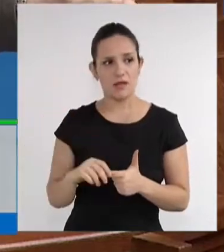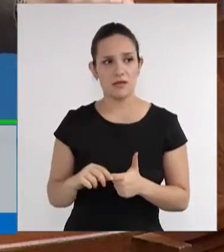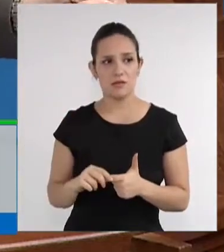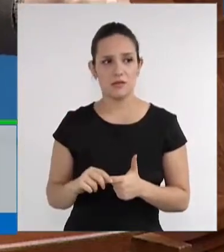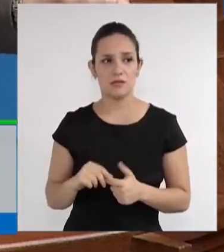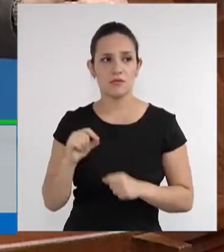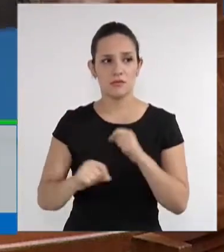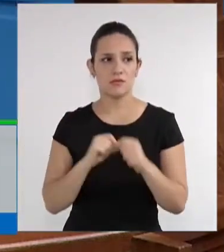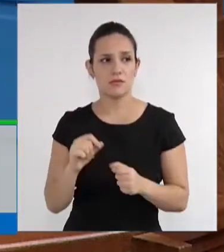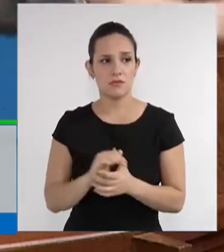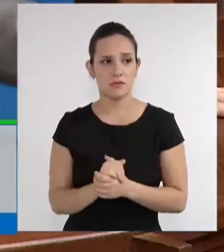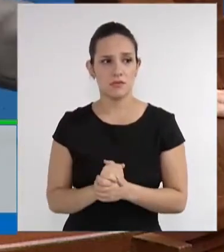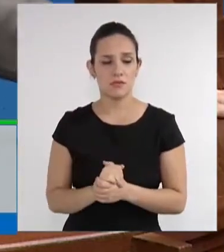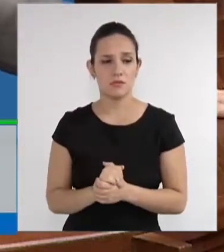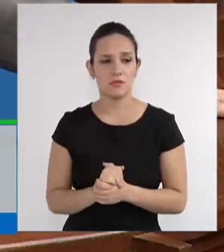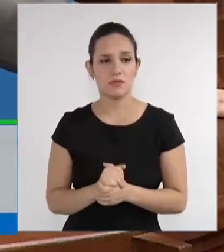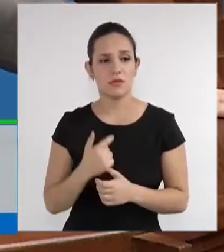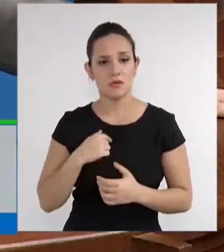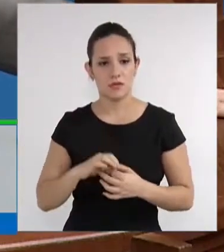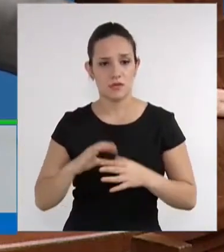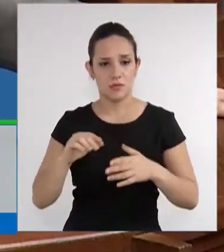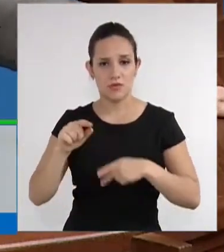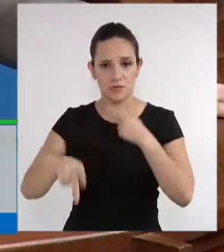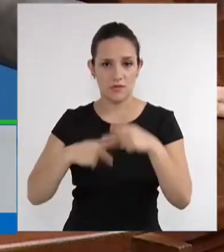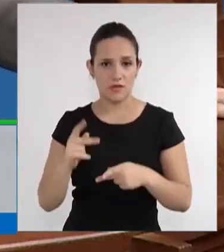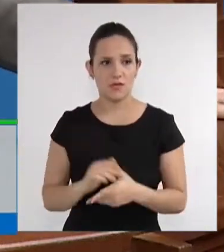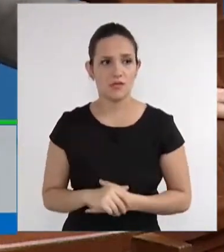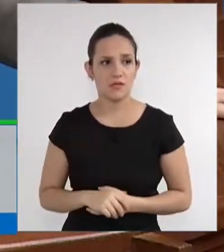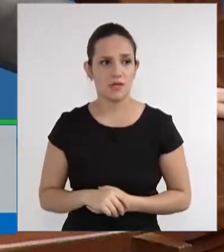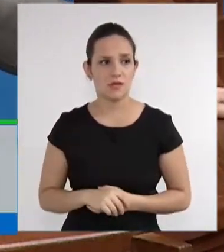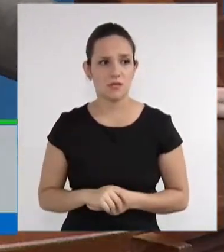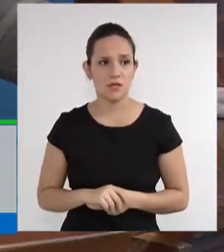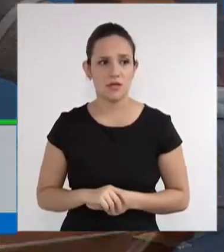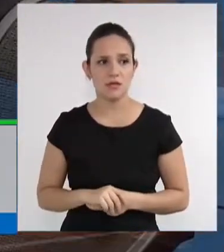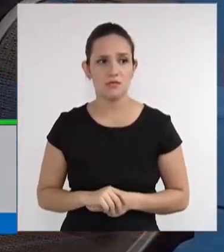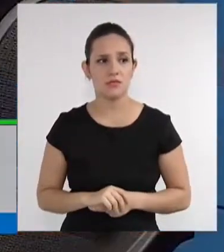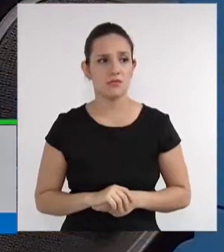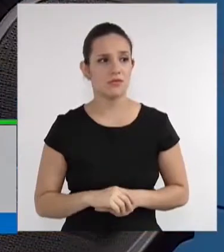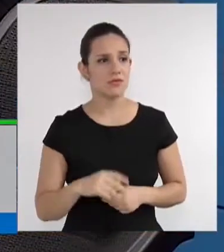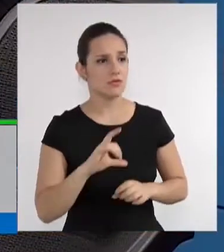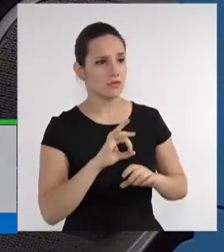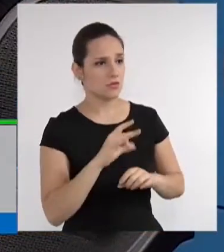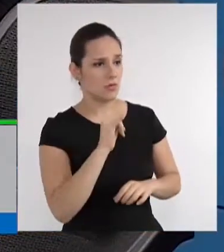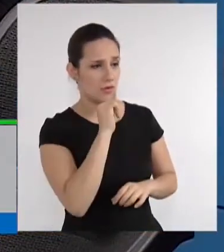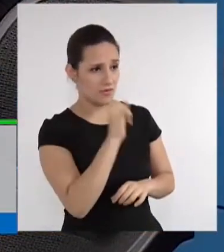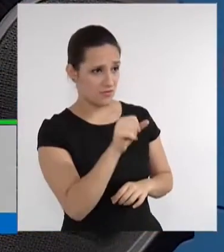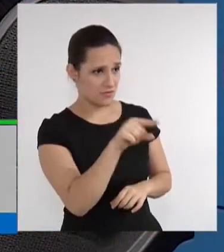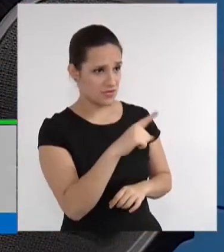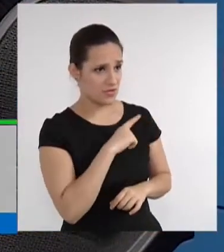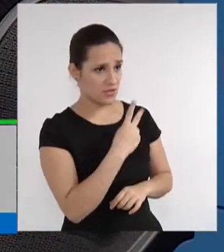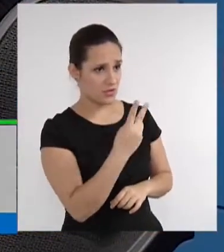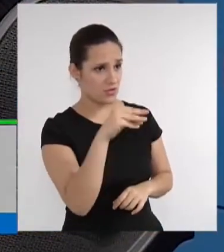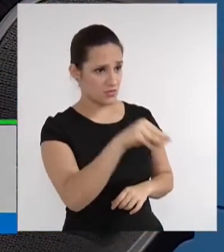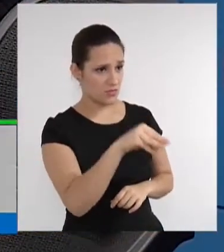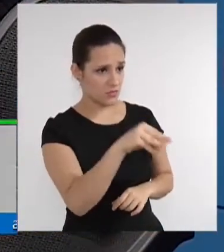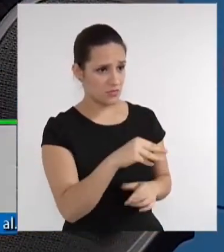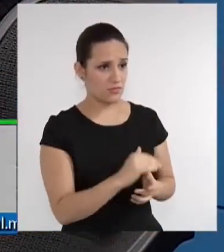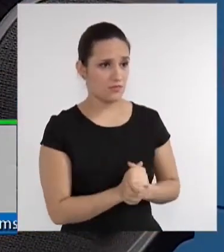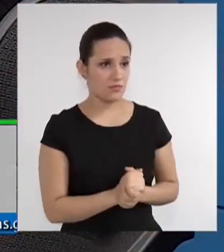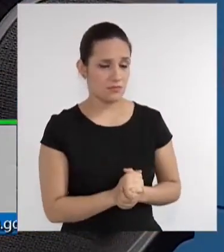regra geral do governo federal, e eu concedo a parte a Vossa Excelência. Deputado, só para informação, Vossa Excelência, em 2 minutos, deputado Paulo